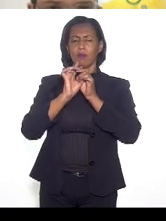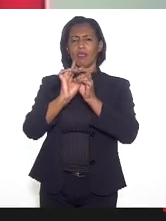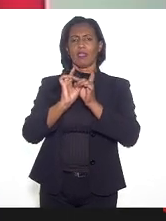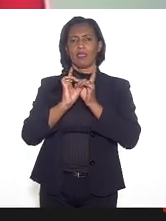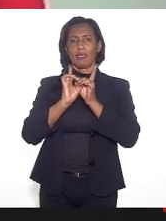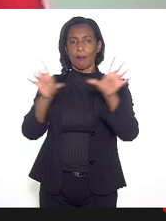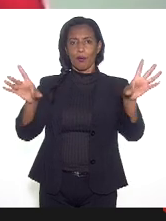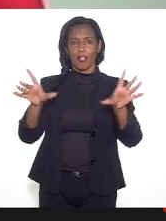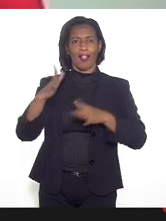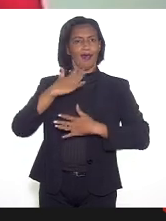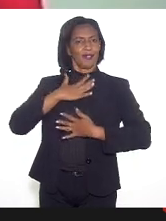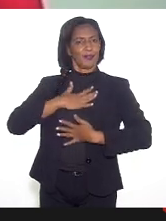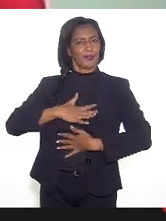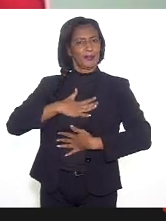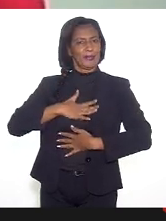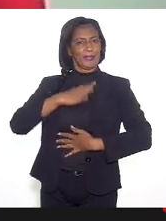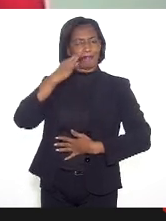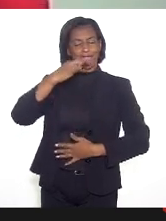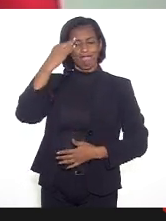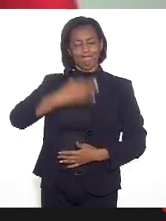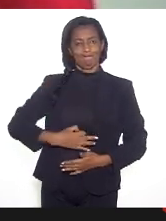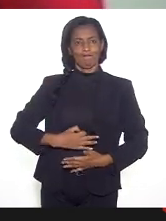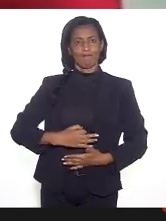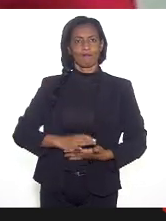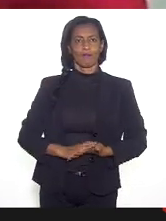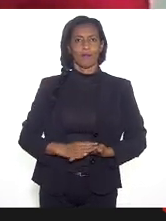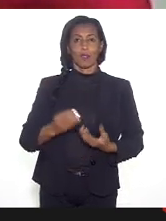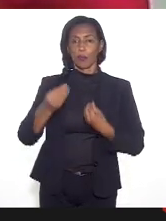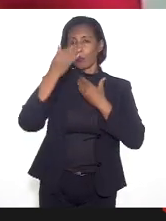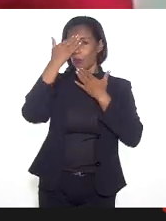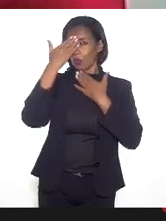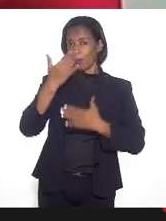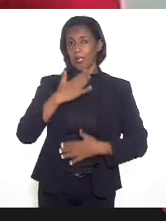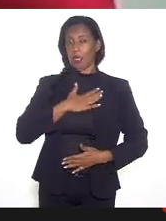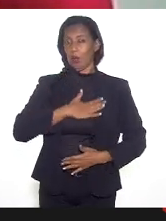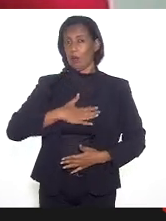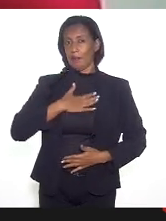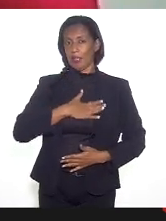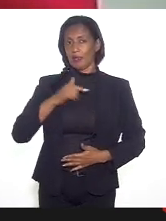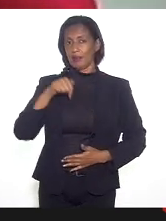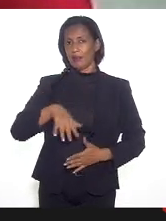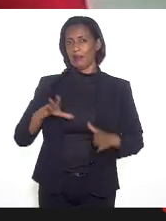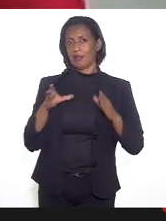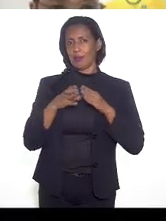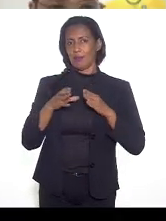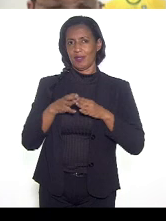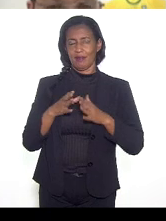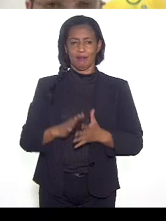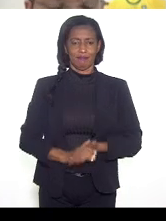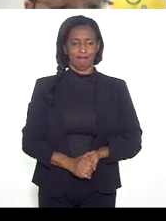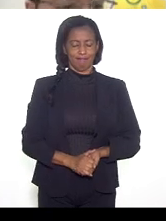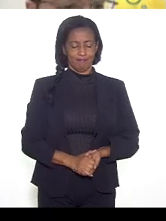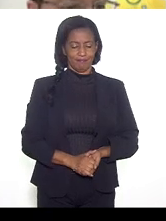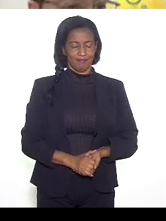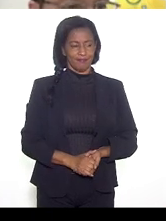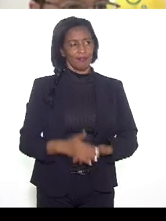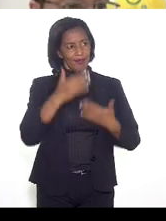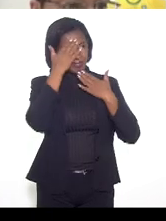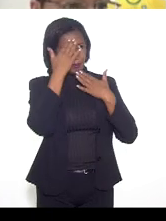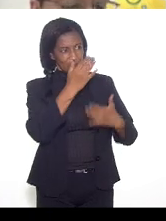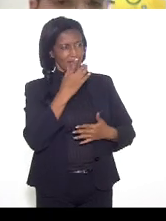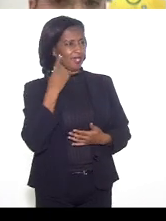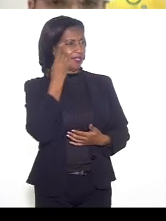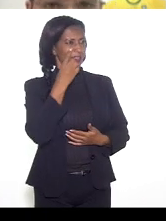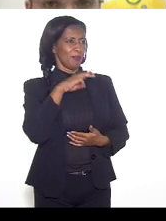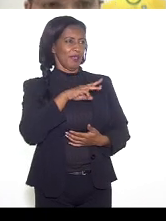sempre serena, mas sempre precisa. Tá? Muito obrigada. É um prazer estar nessa comissão. Obrigado, deputada Marta Rocha.